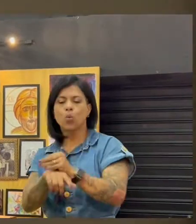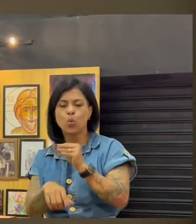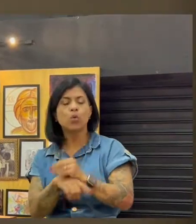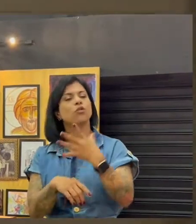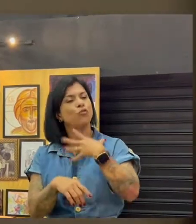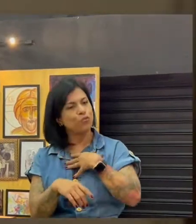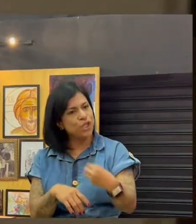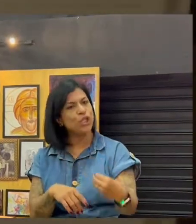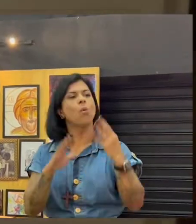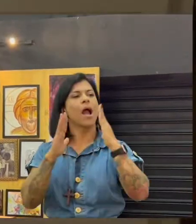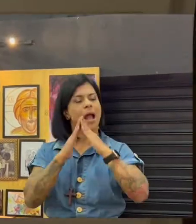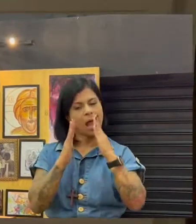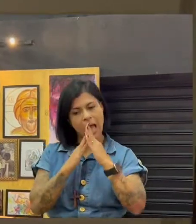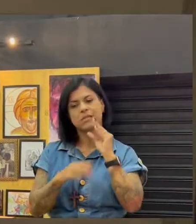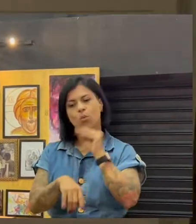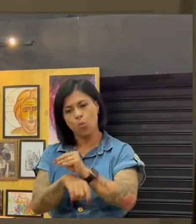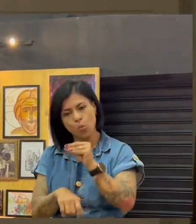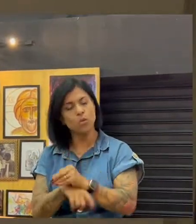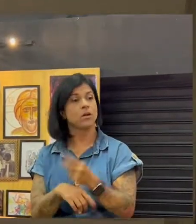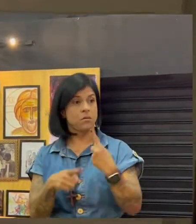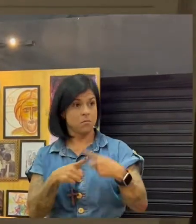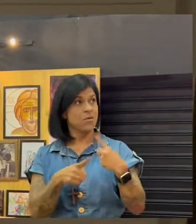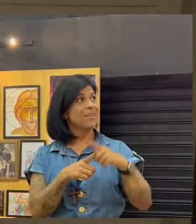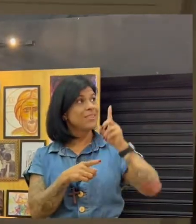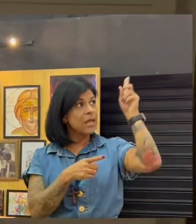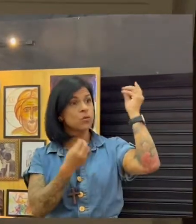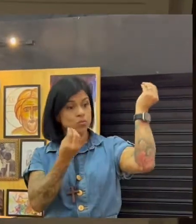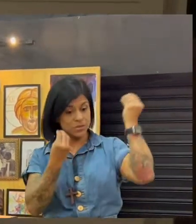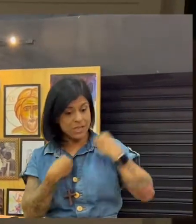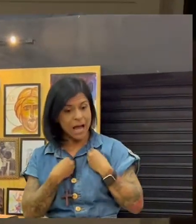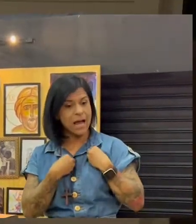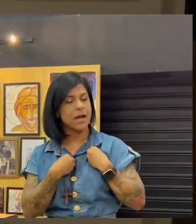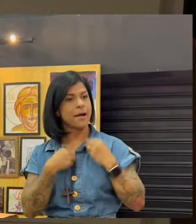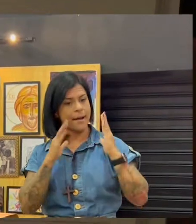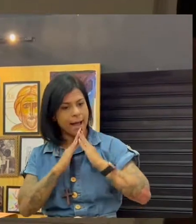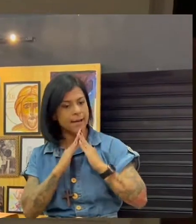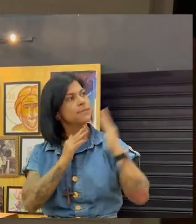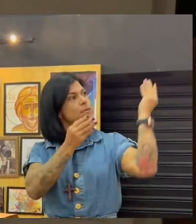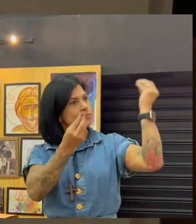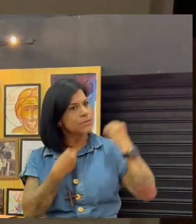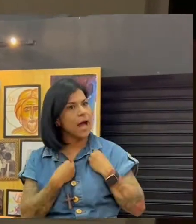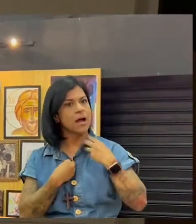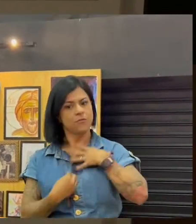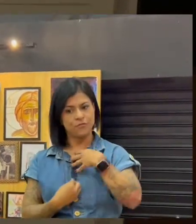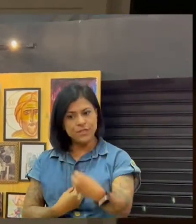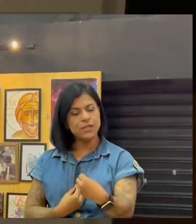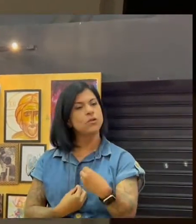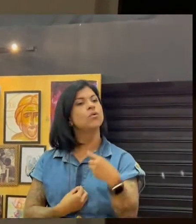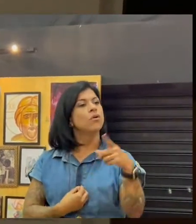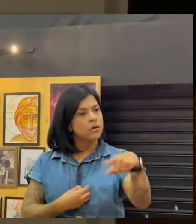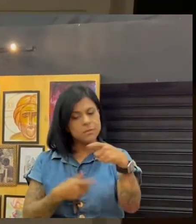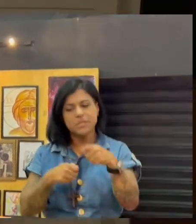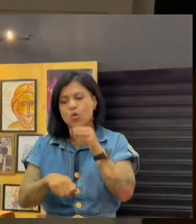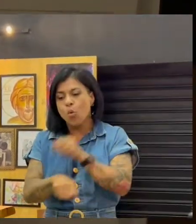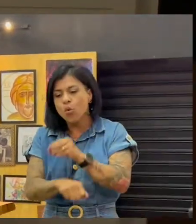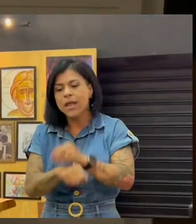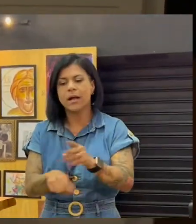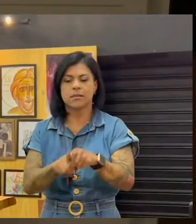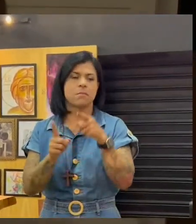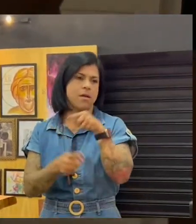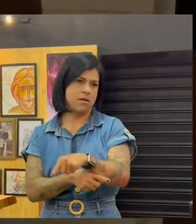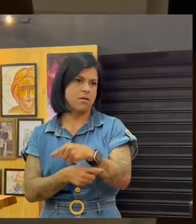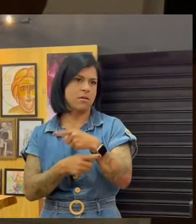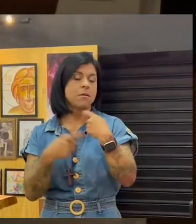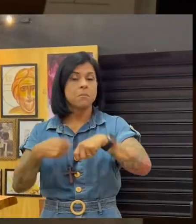isso. Primeira coisa, para você entender e viver a esperança no seu trabalho, é entender isso. Você é um discípulo de